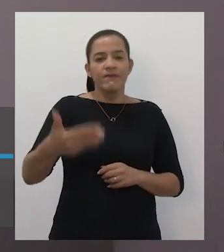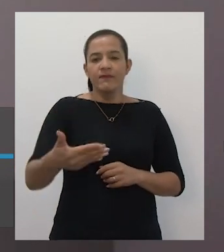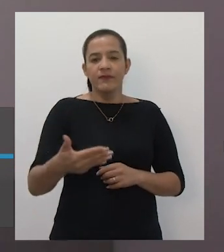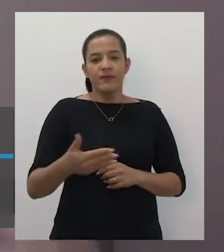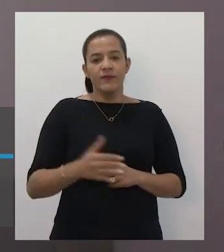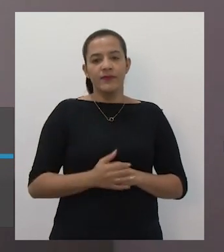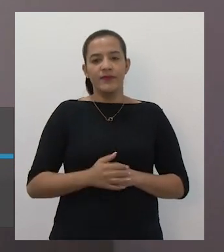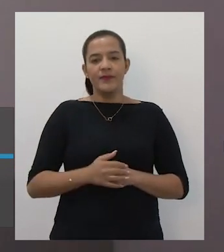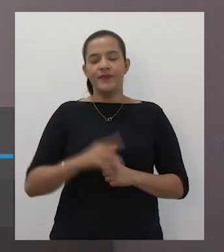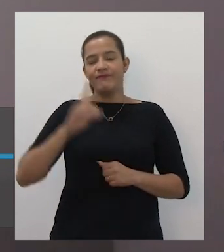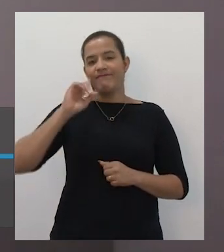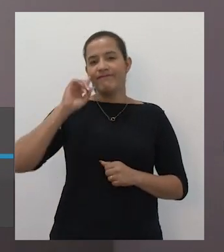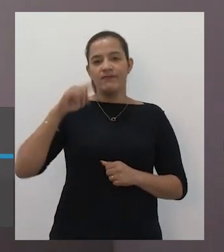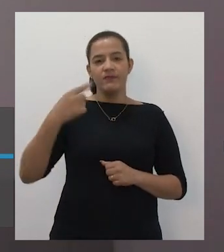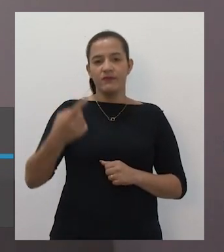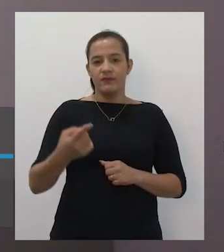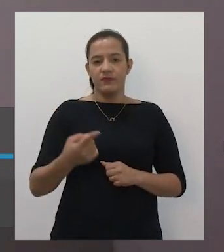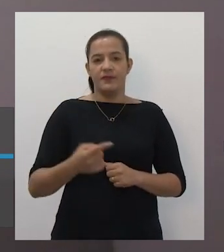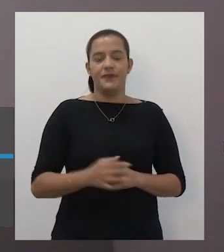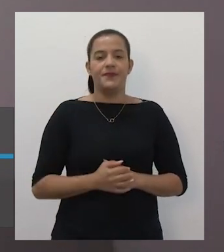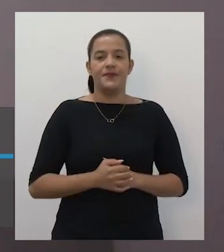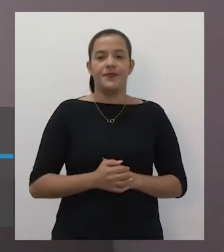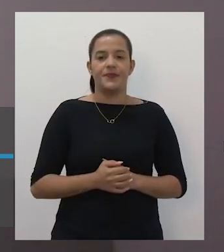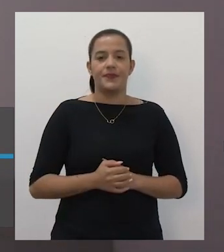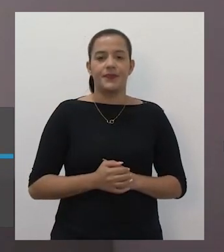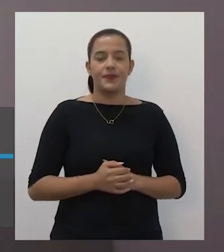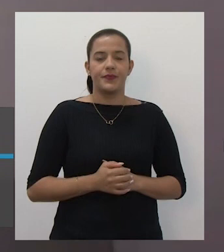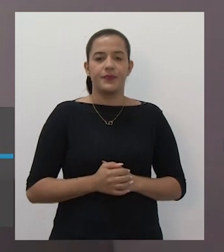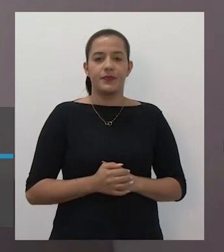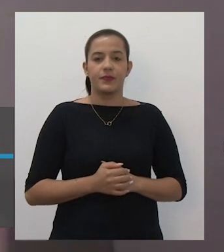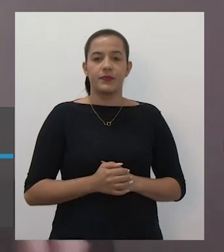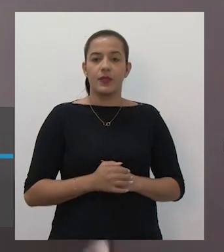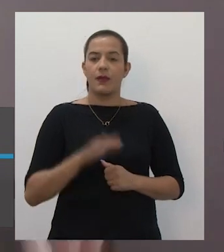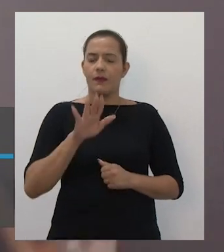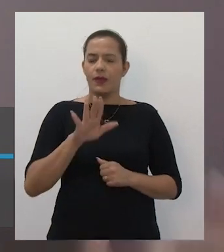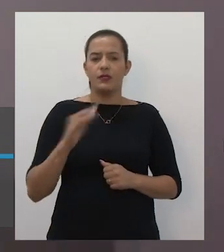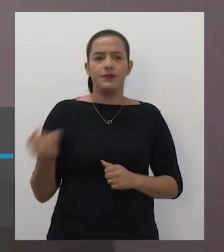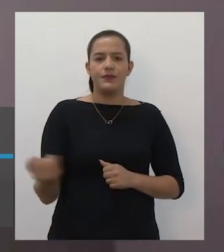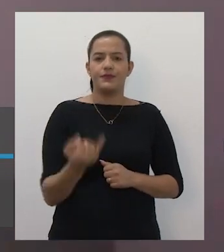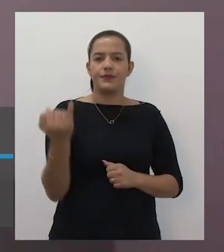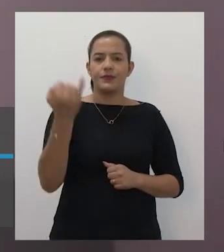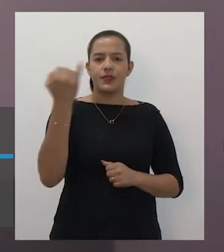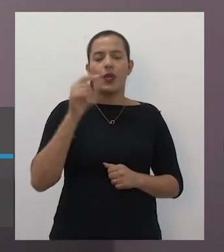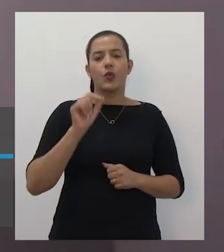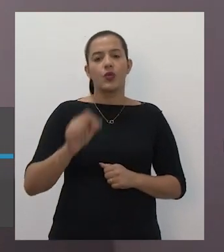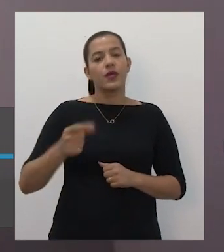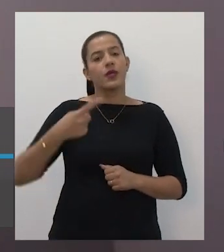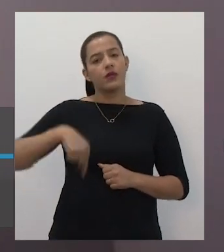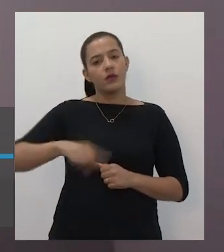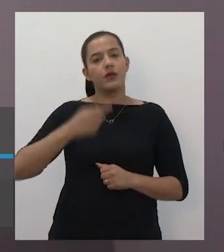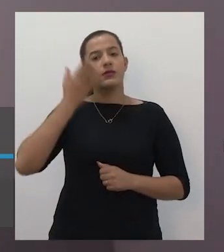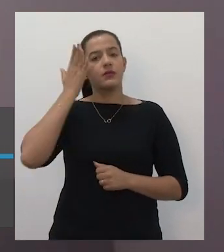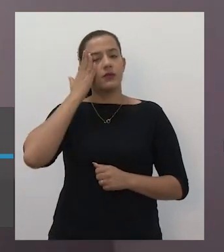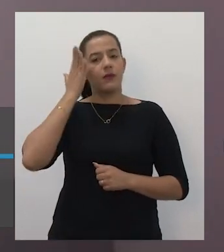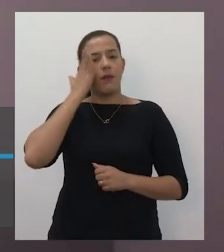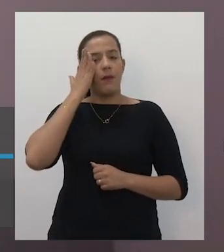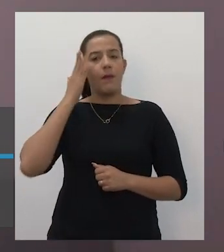muito, assim, todo o tempo. E o importante é a gente ter consciência de que a gente